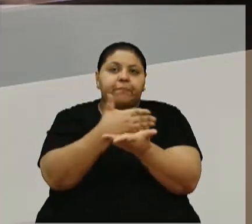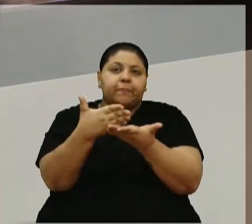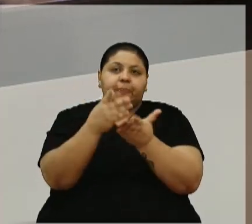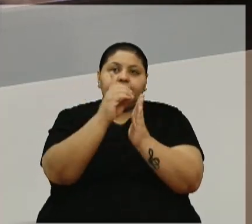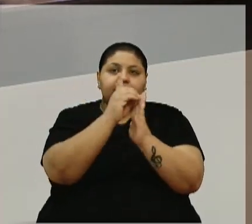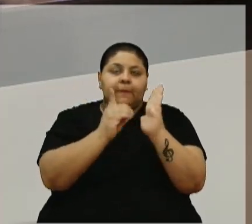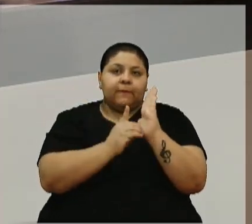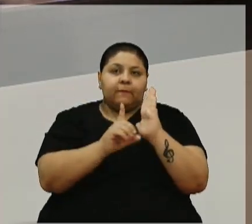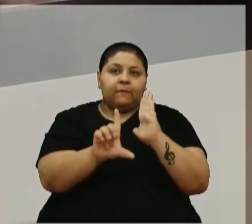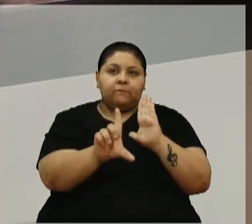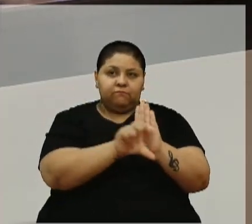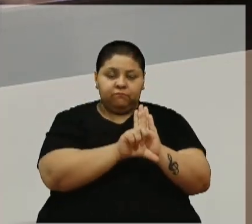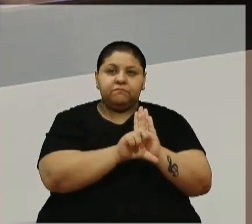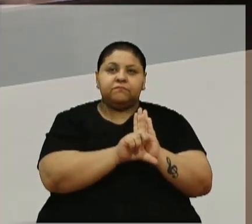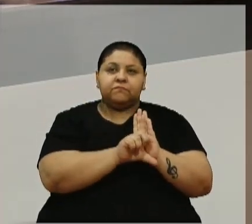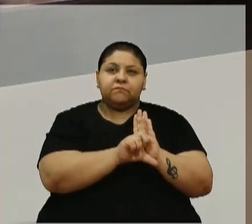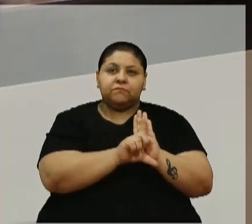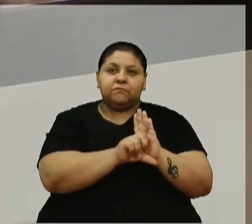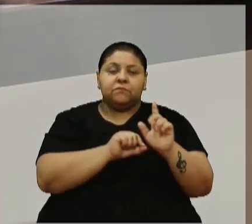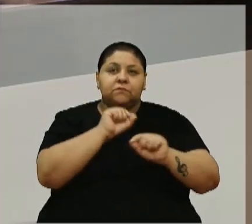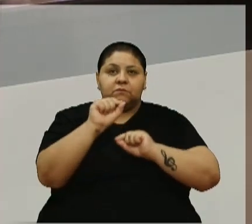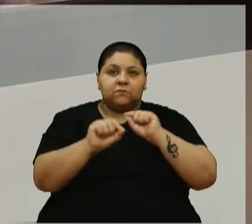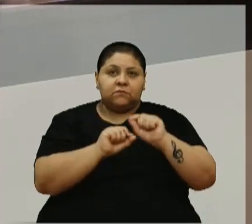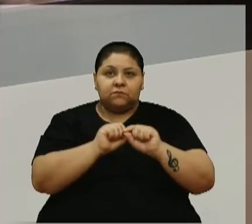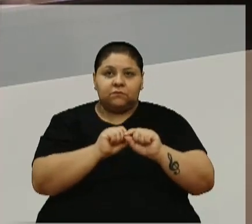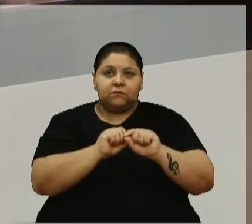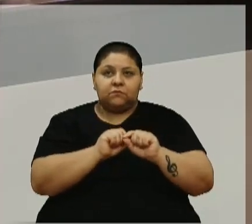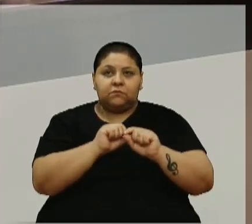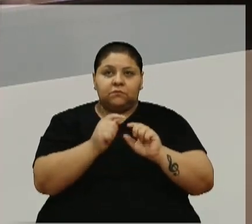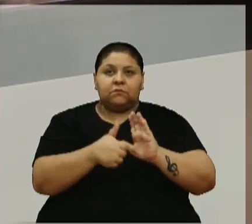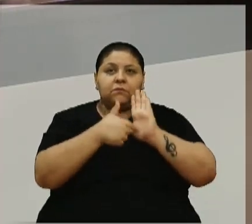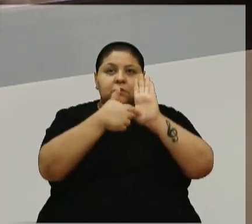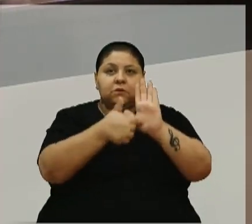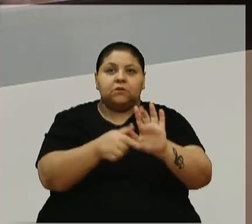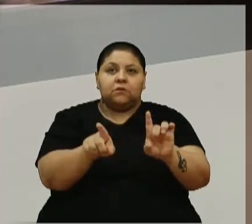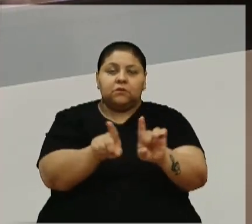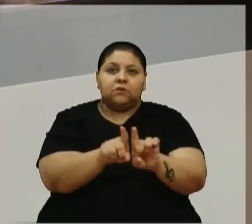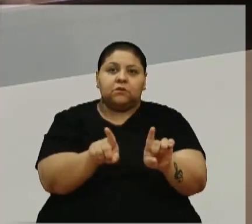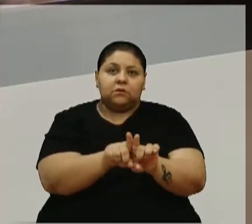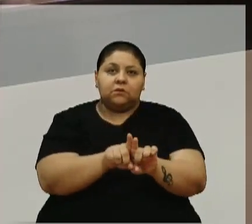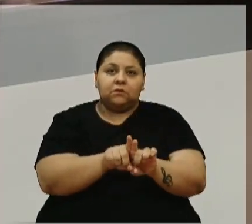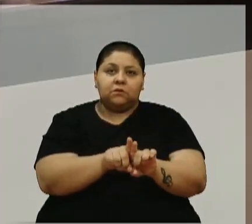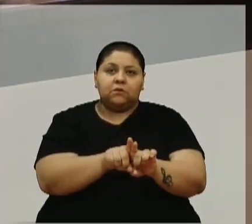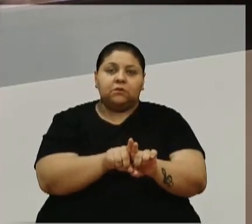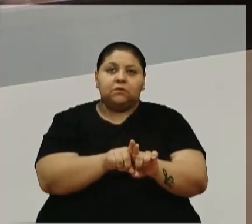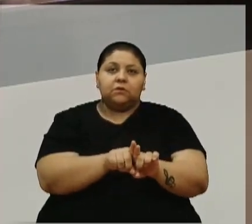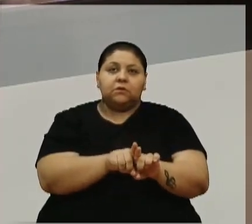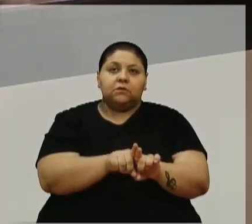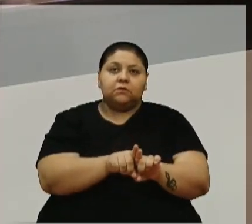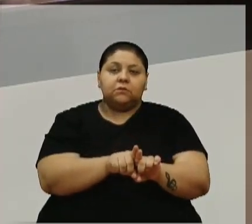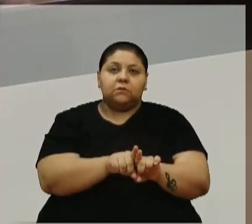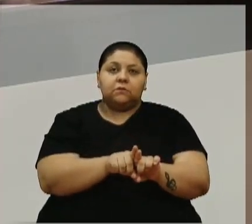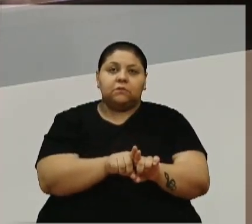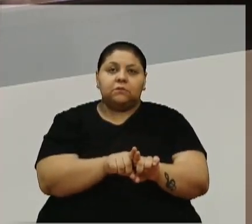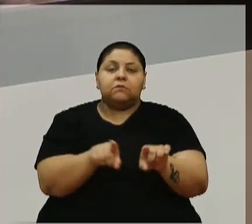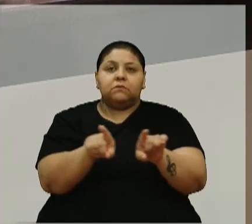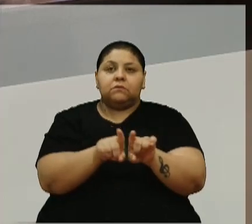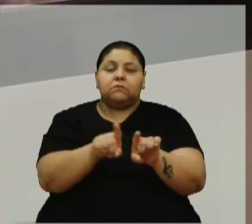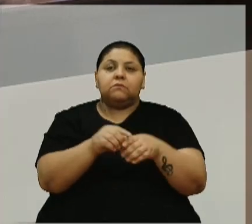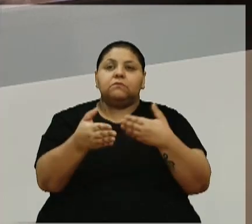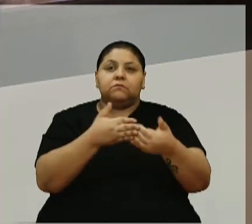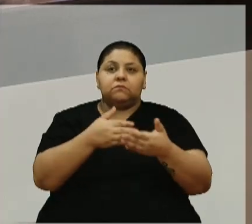decreto legislativo, conforme regulamenta o regimento interno, no artigo 144, caberá a